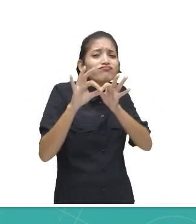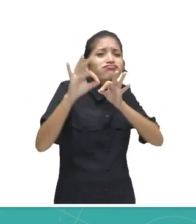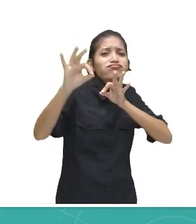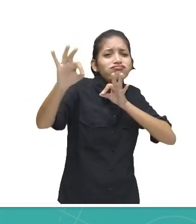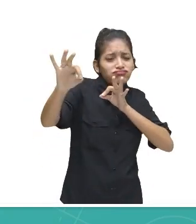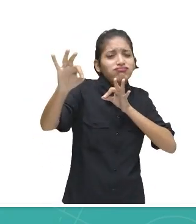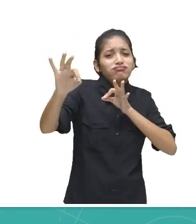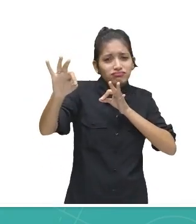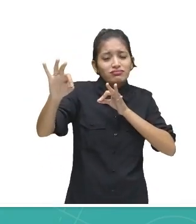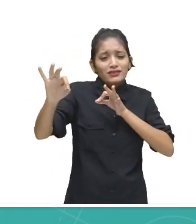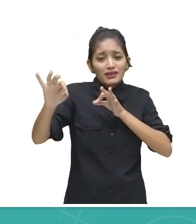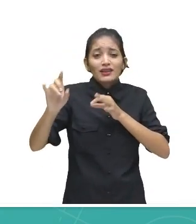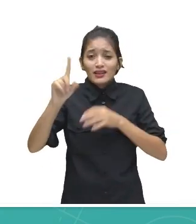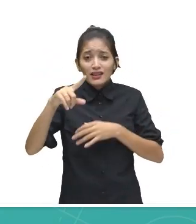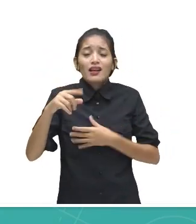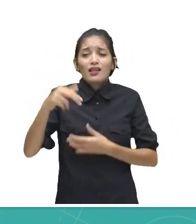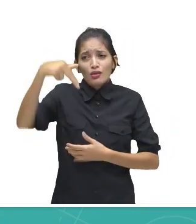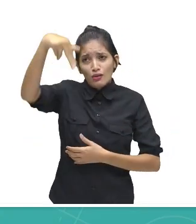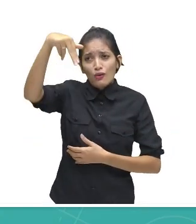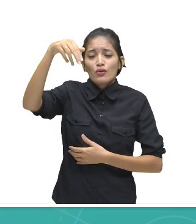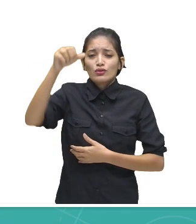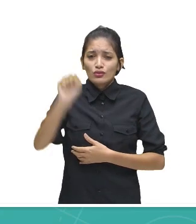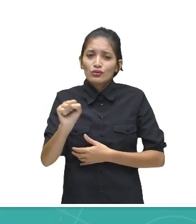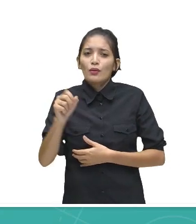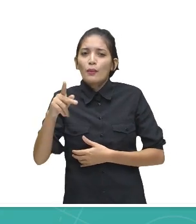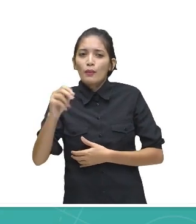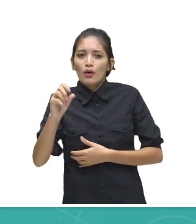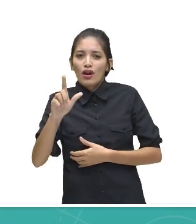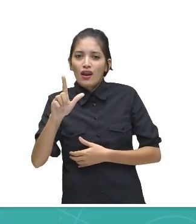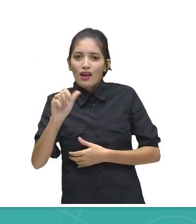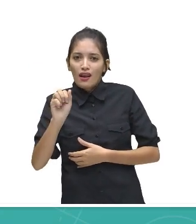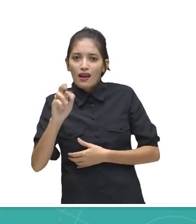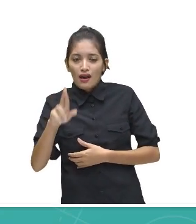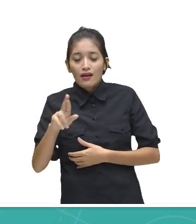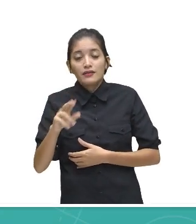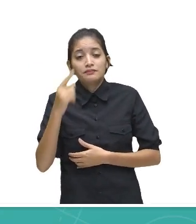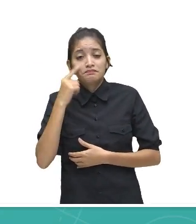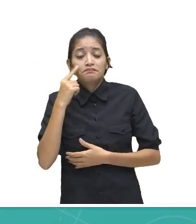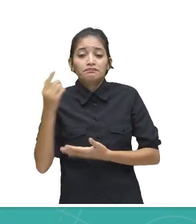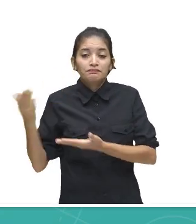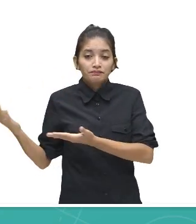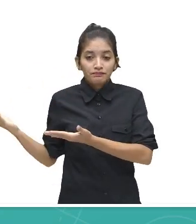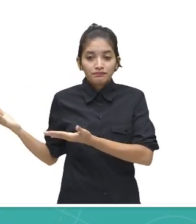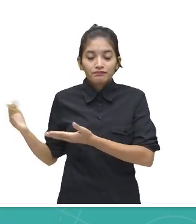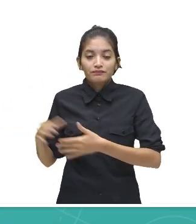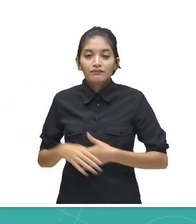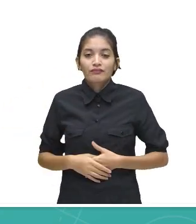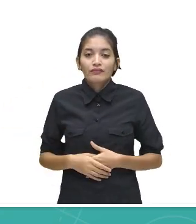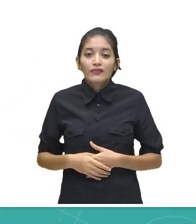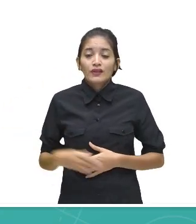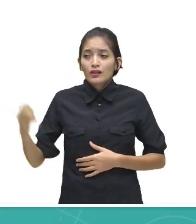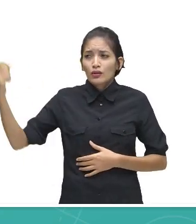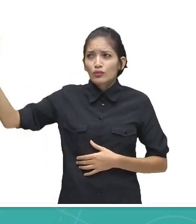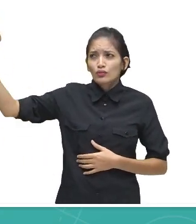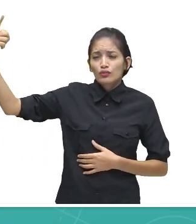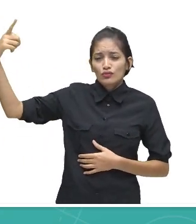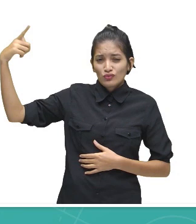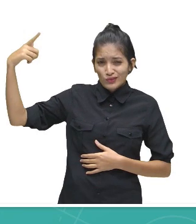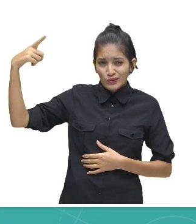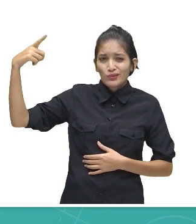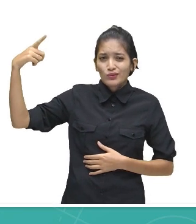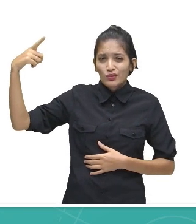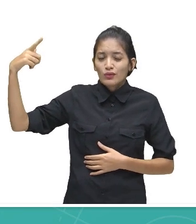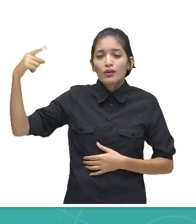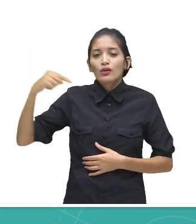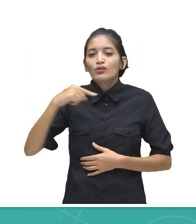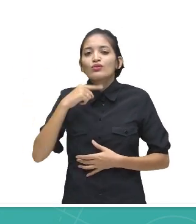do nosso, como é o caso da região polar. Vamos ver então na próxima tela esse texto aí que mostra que os raios solares eles atingem a superfície terrestre